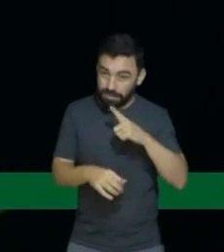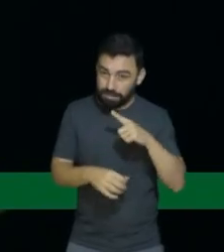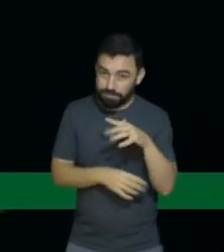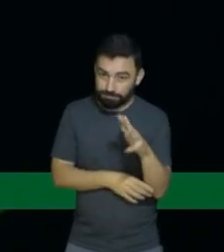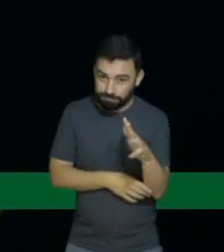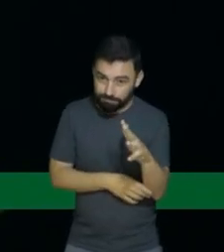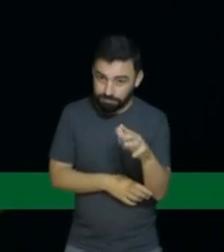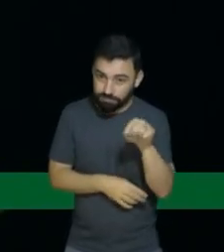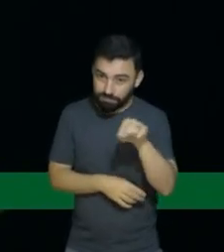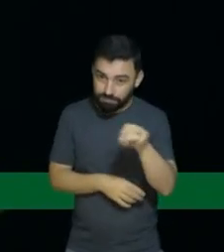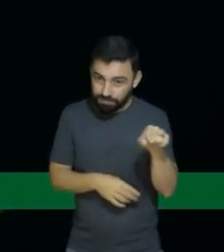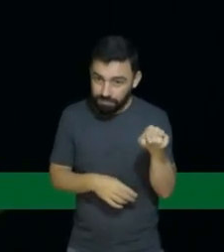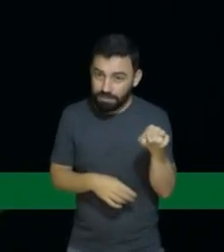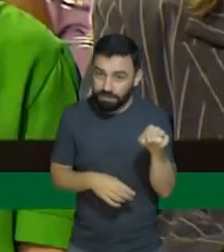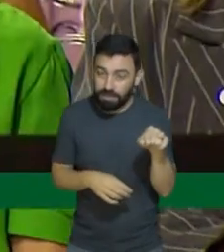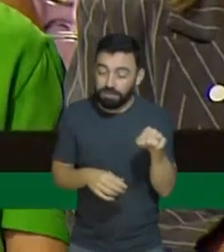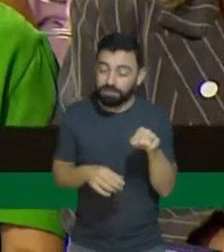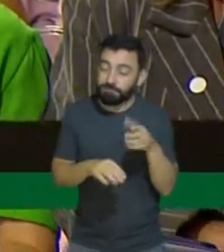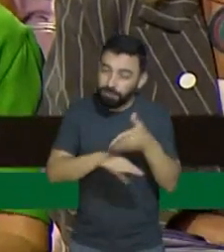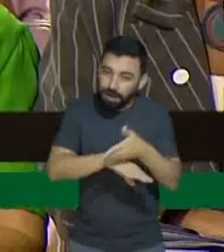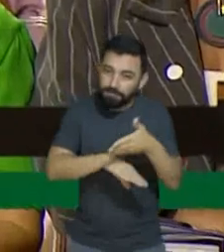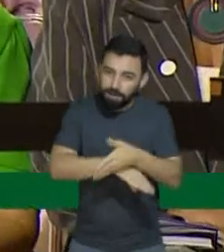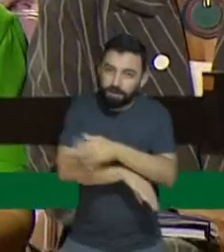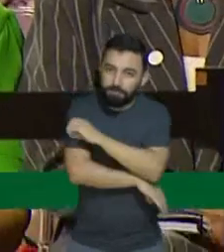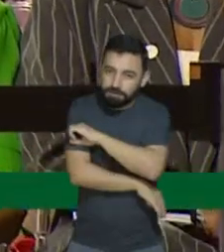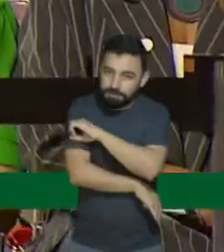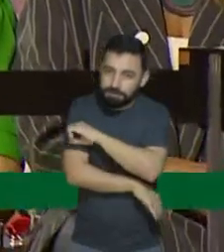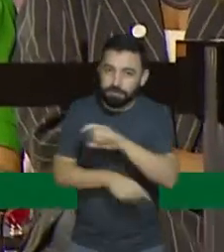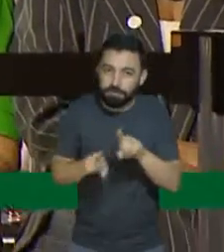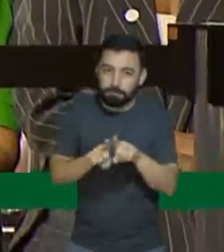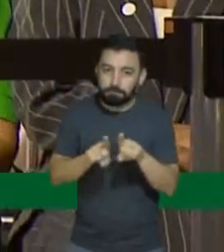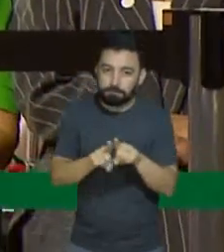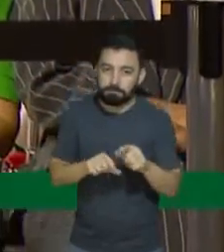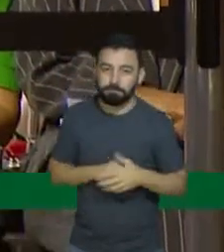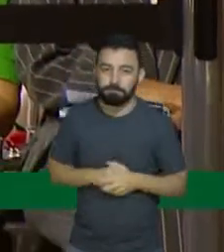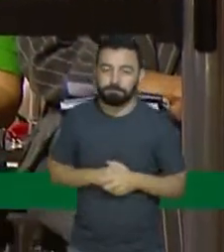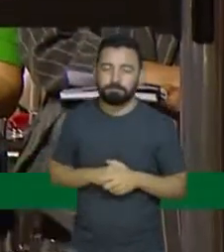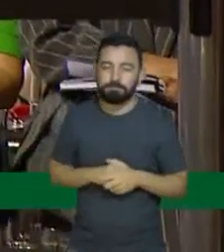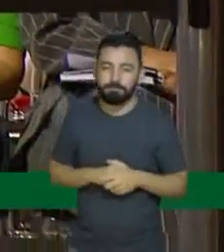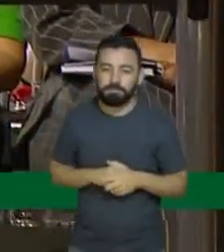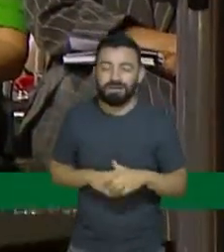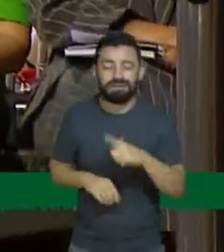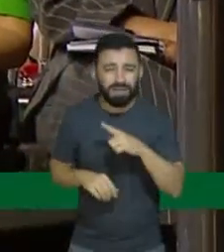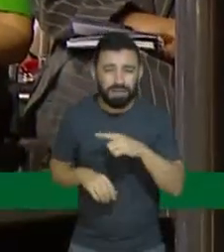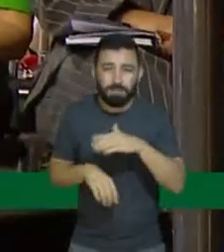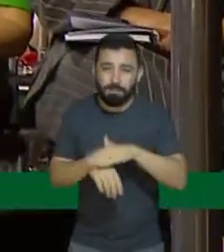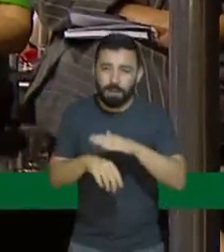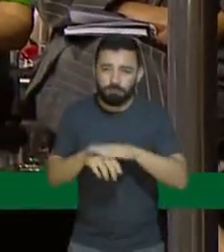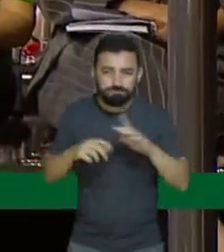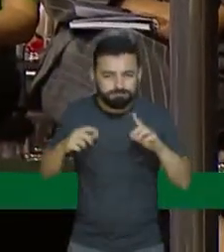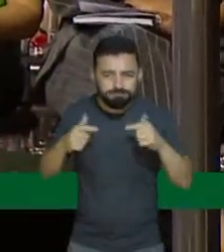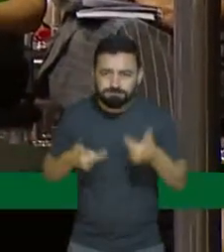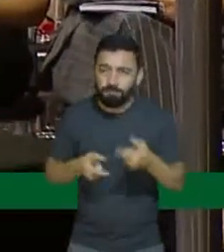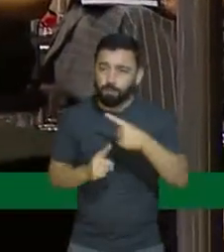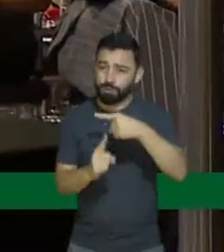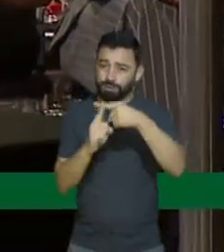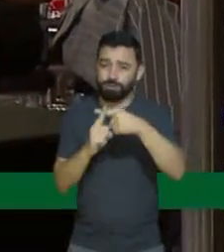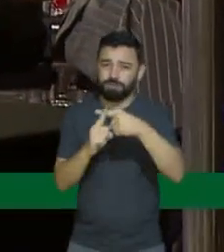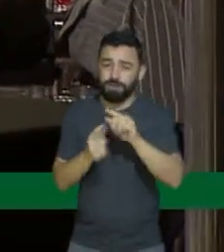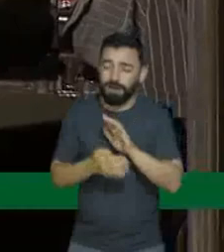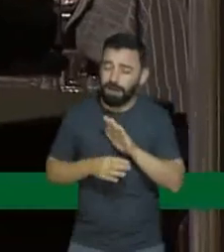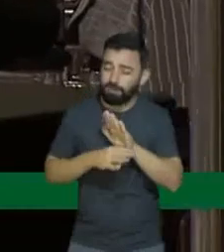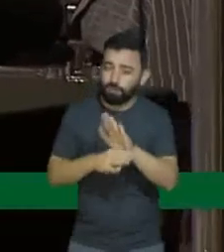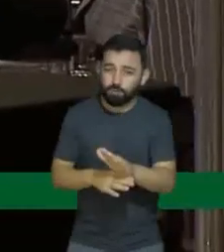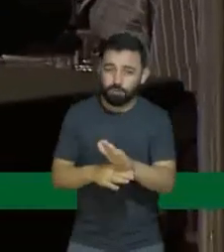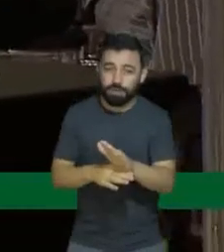participam das oficinas de artesanato são ações que impactam positivamente na saúde